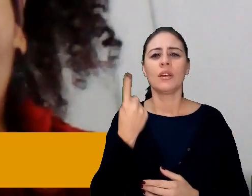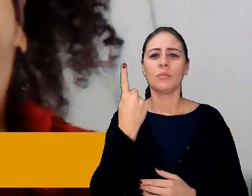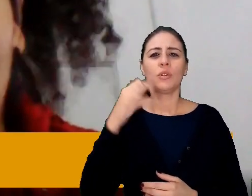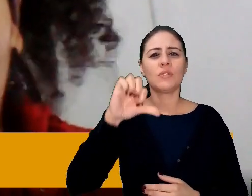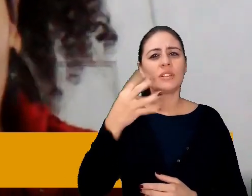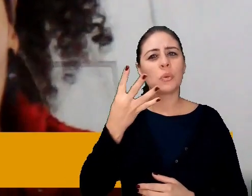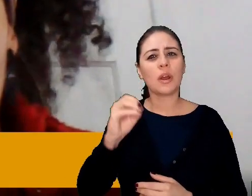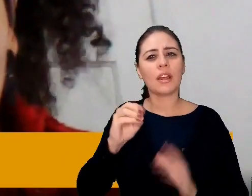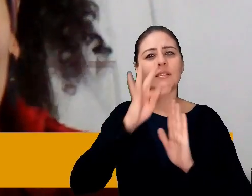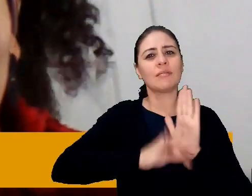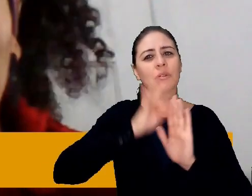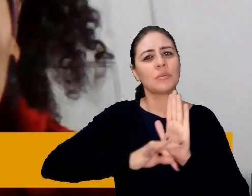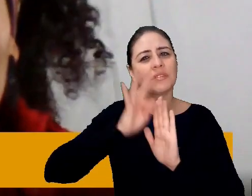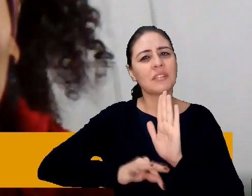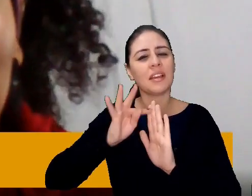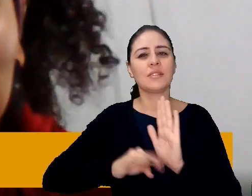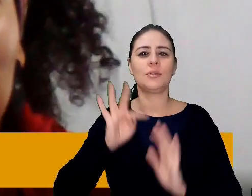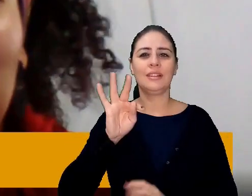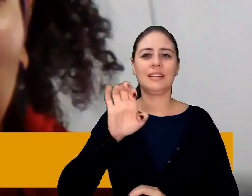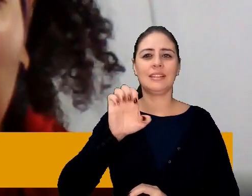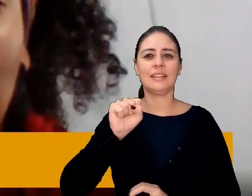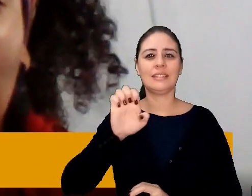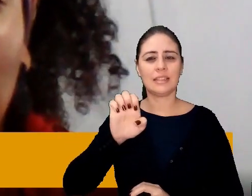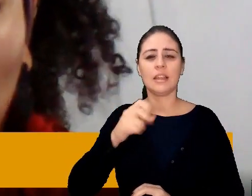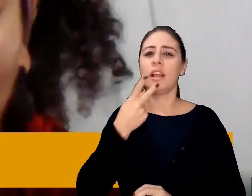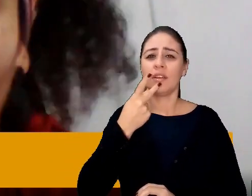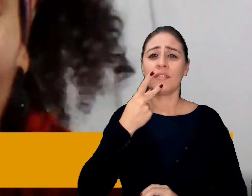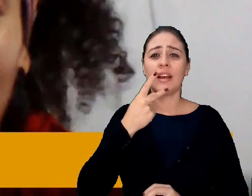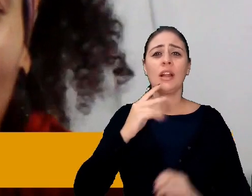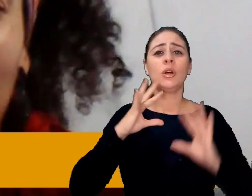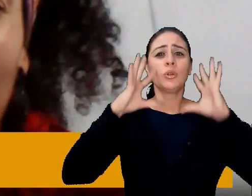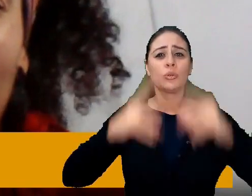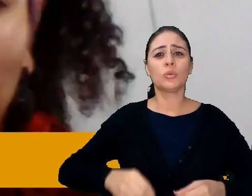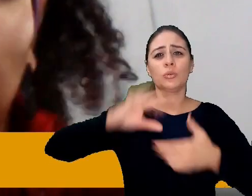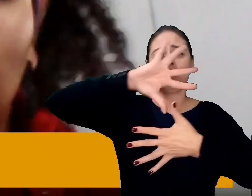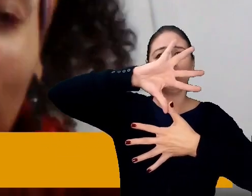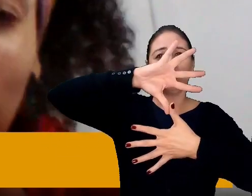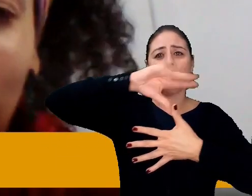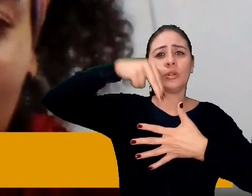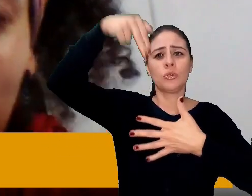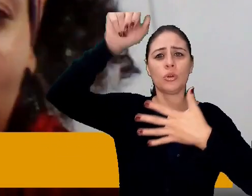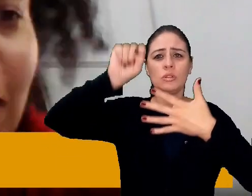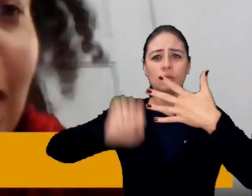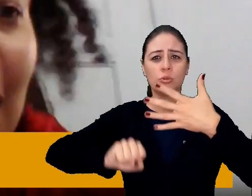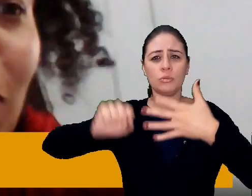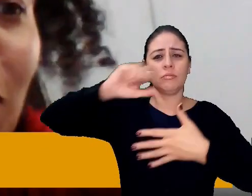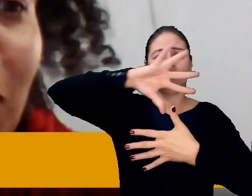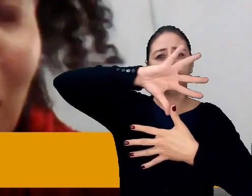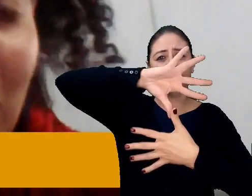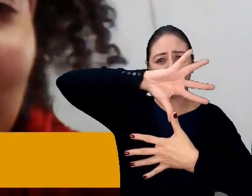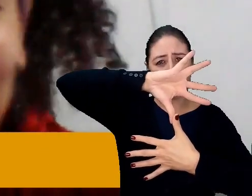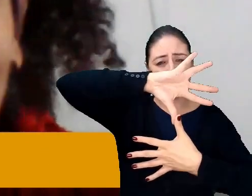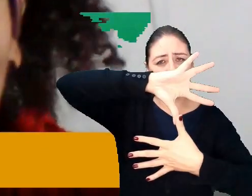Benjamin, de 1940. E nessa tese, ele fala que em todo o continente americano, do norte ao sul, entre aspas,